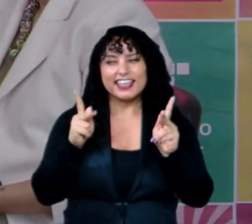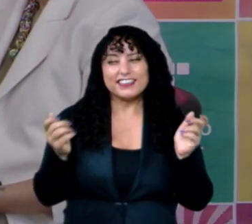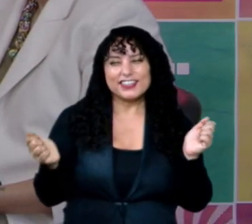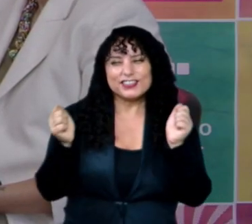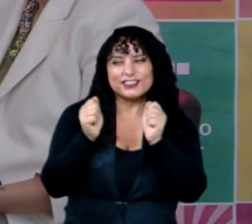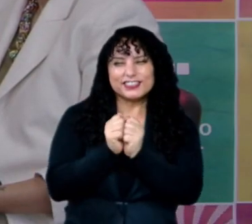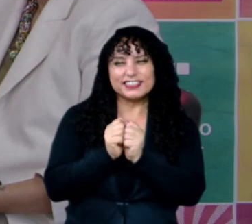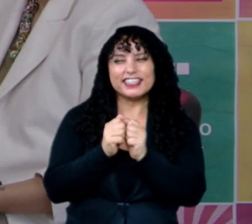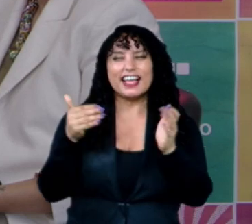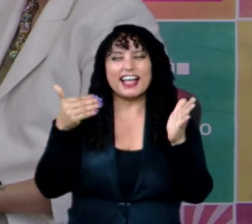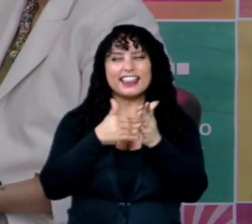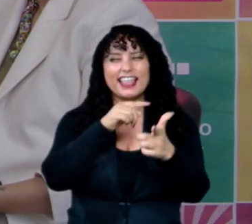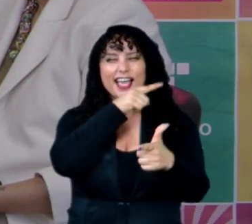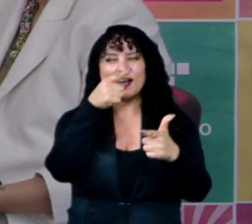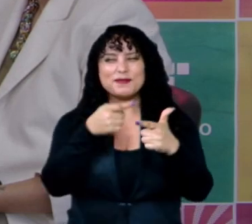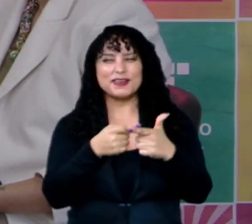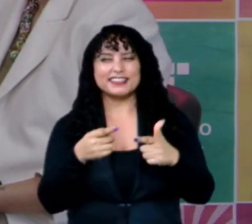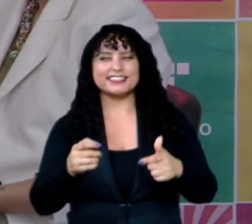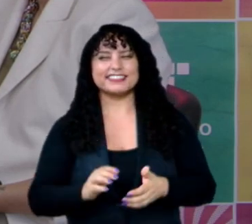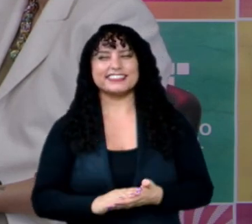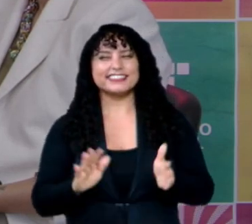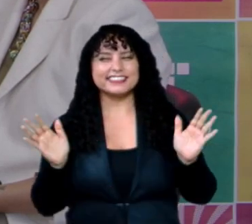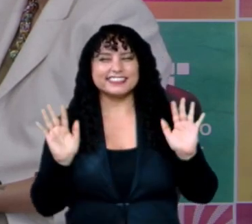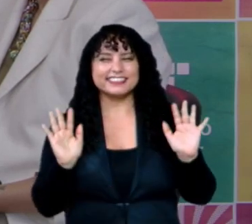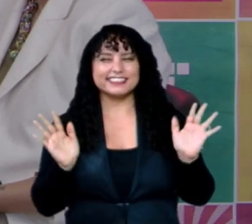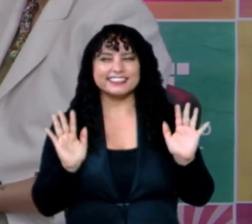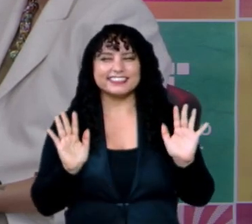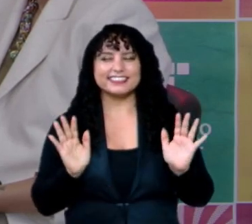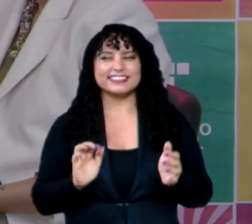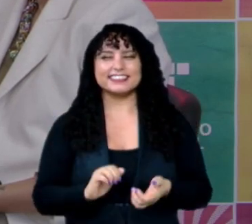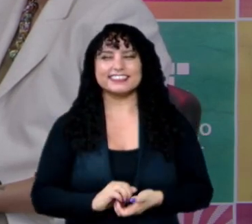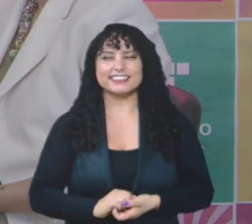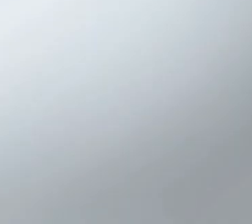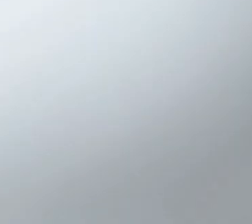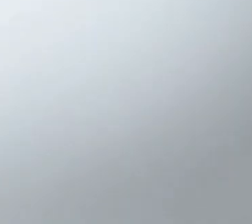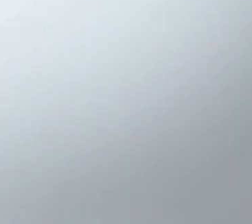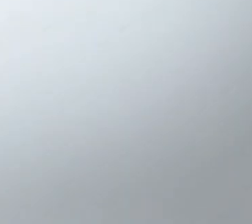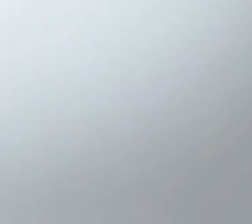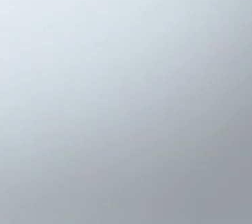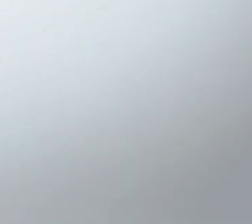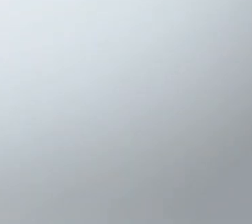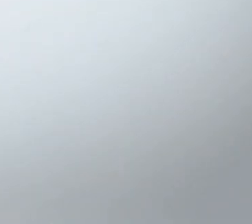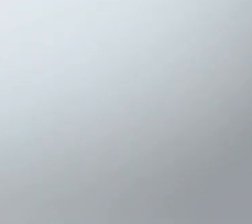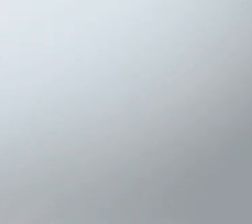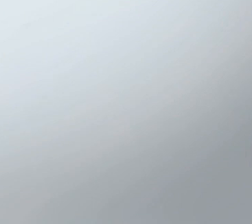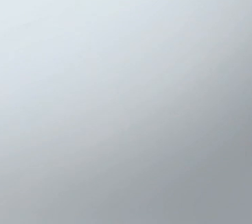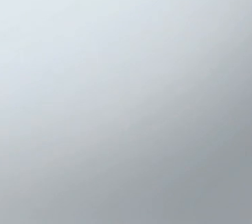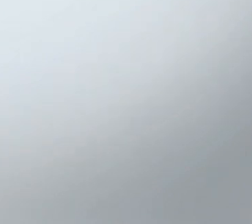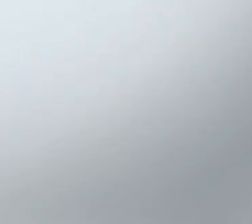conosco. Até a próxima.